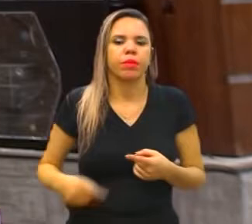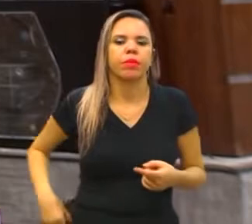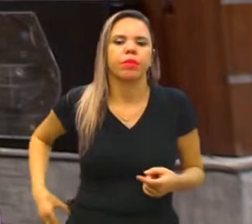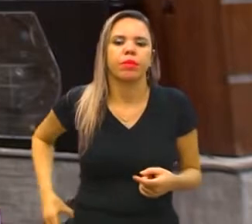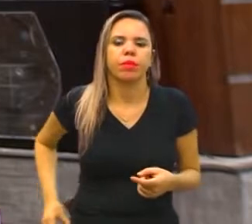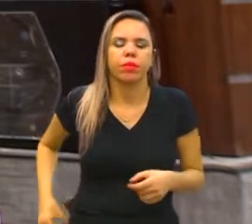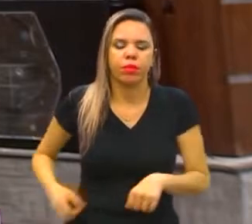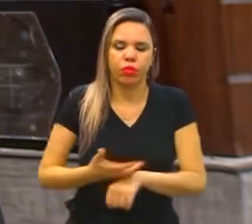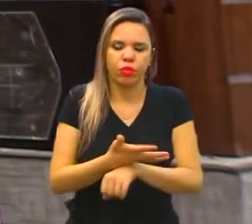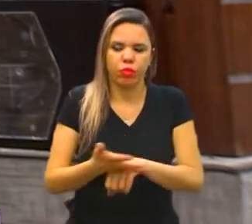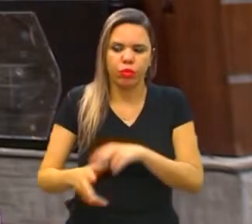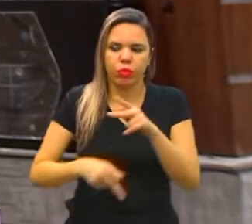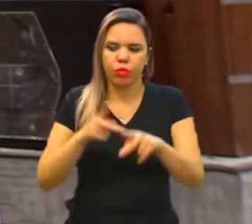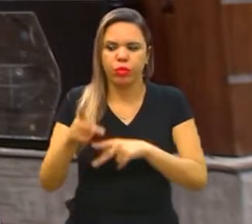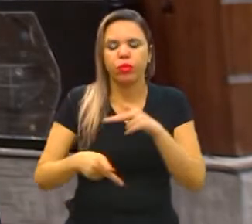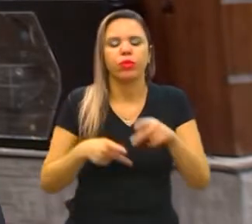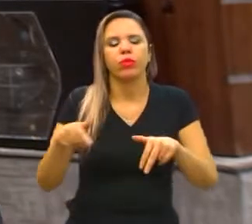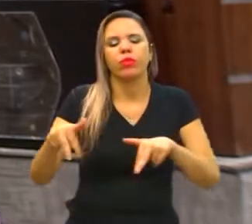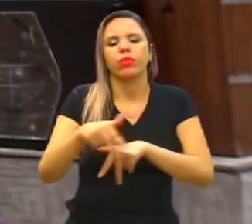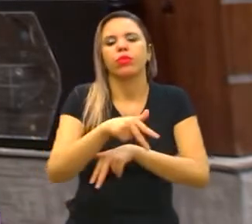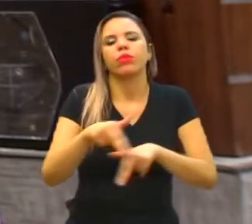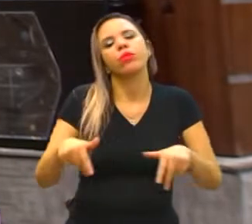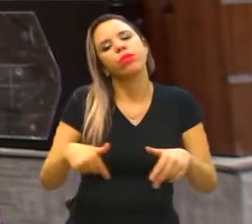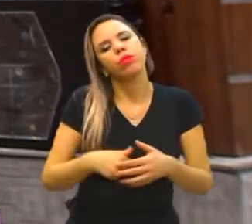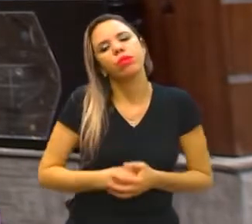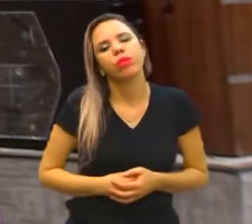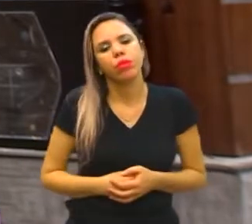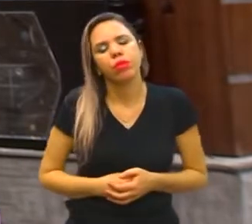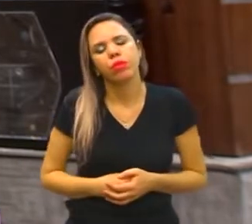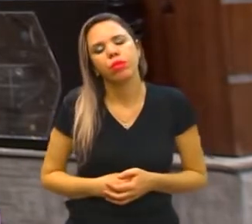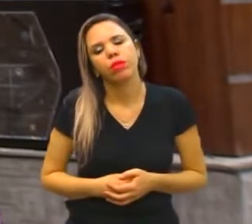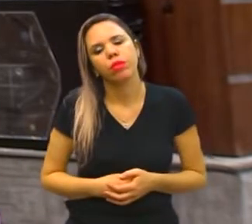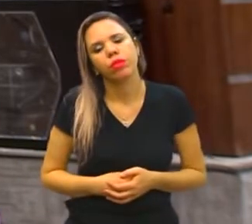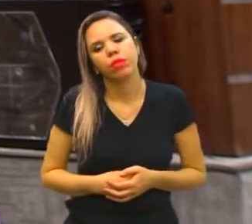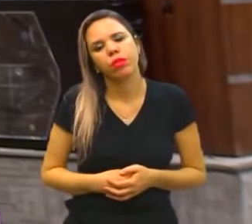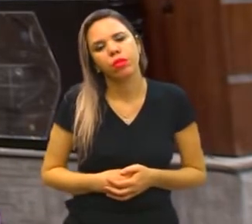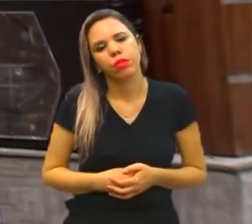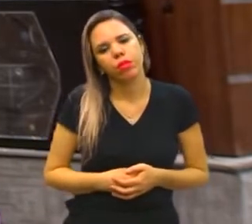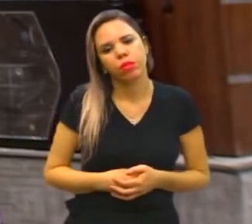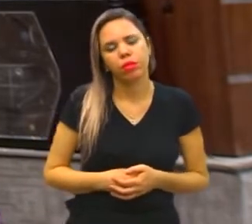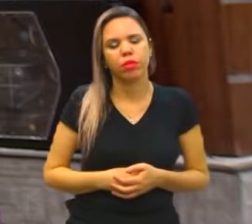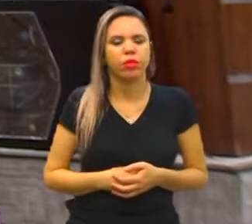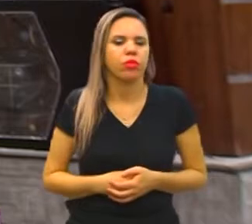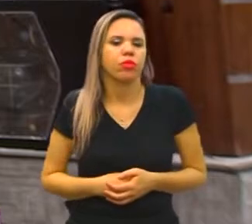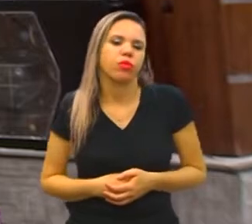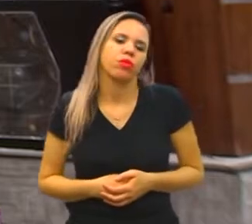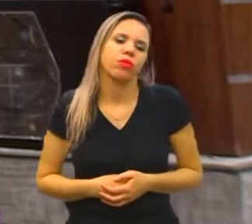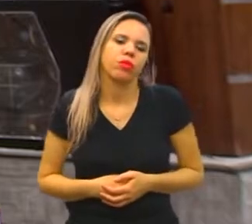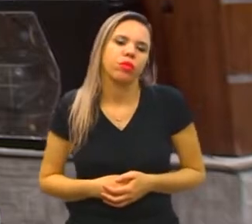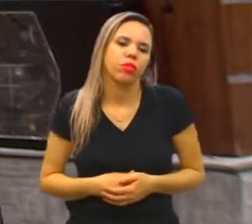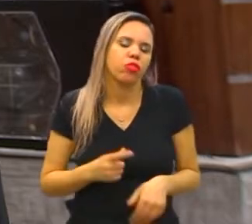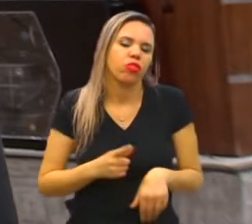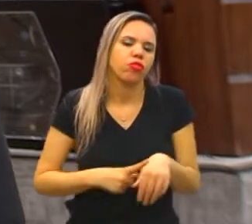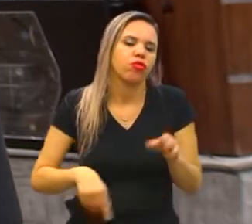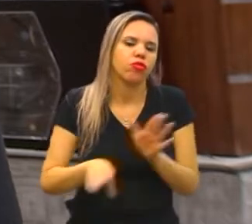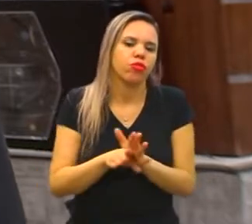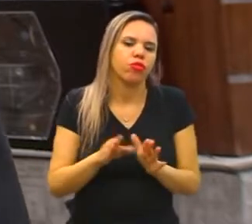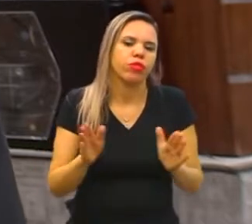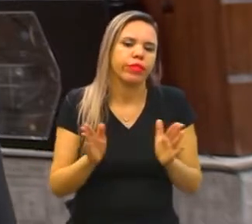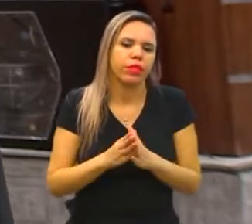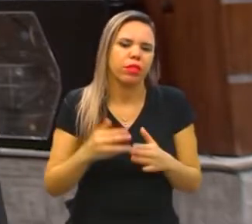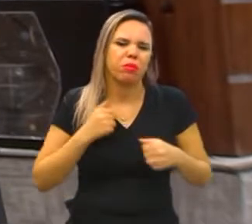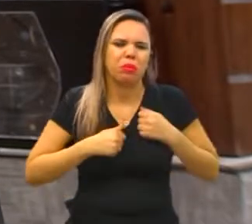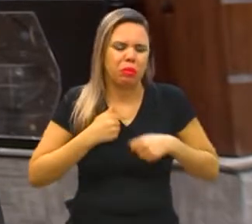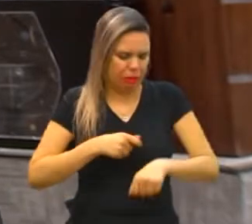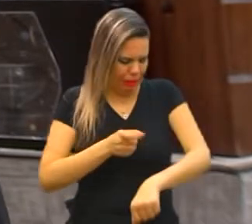é preocupante, porque na grama, em todos os lugares que as pessoas estão caminhando, acabam sendo vítima. A